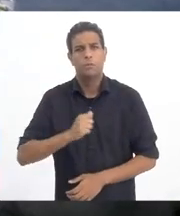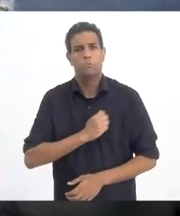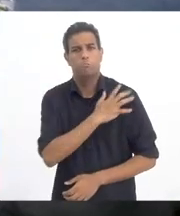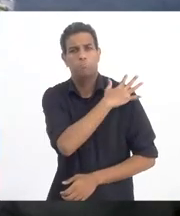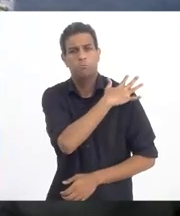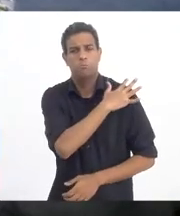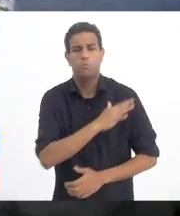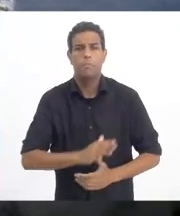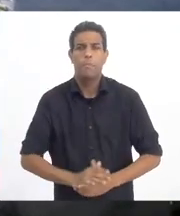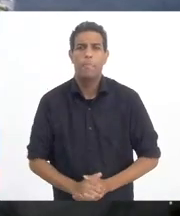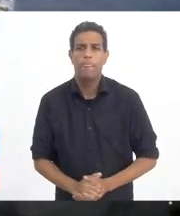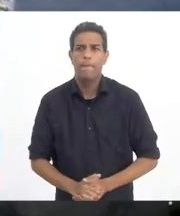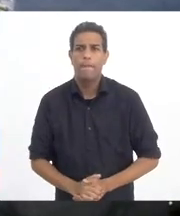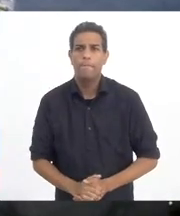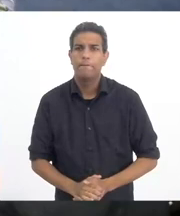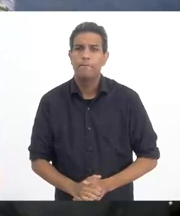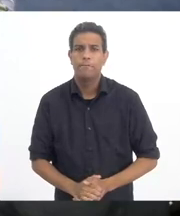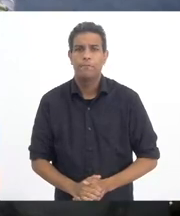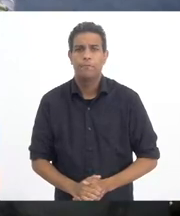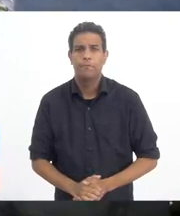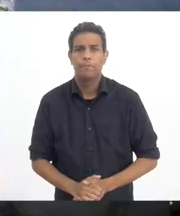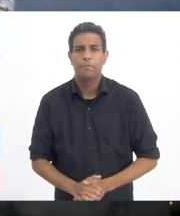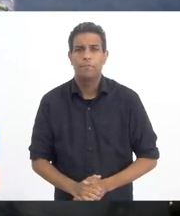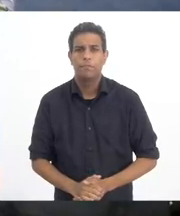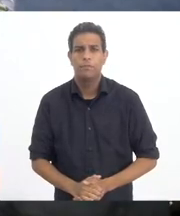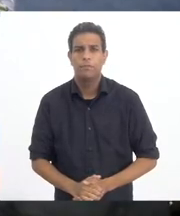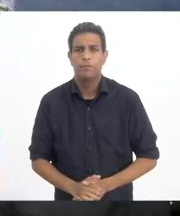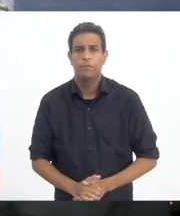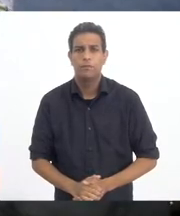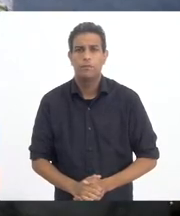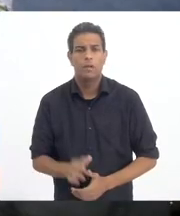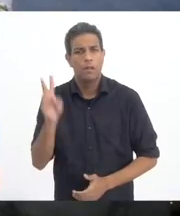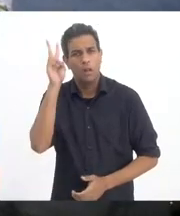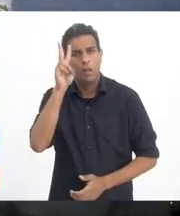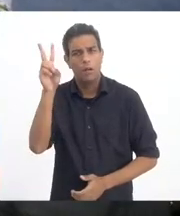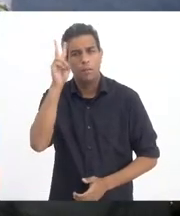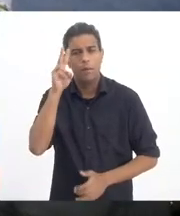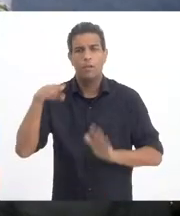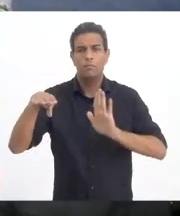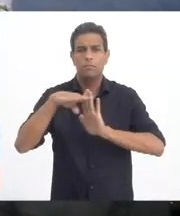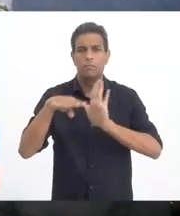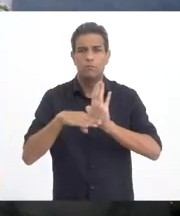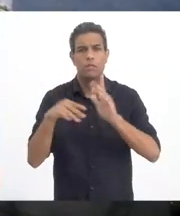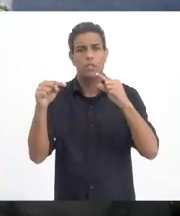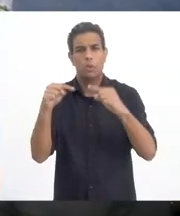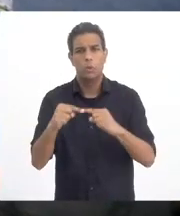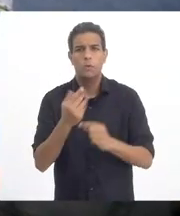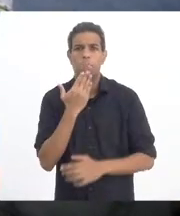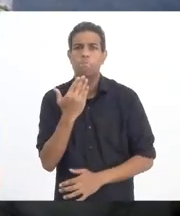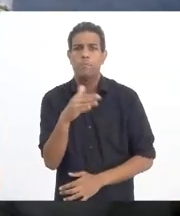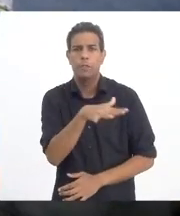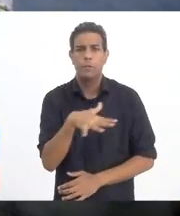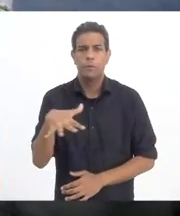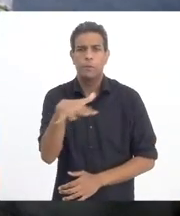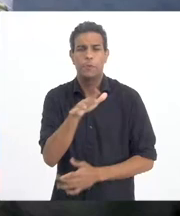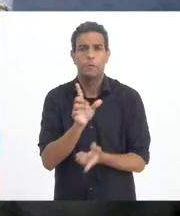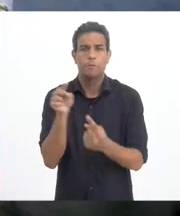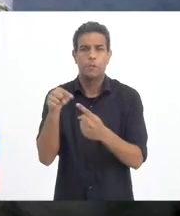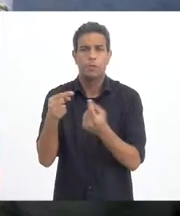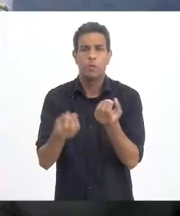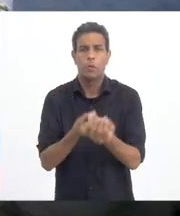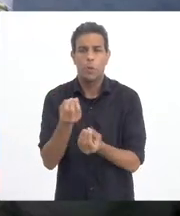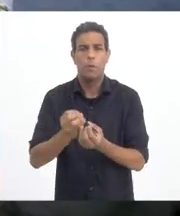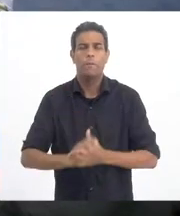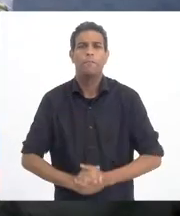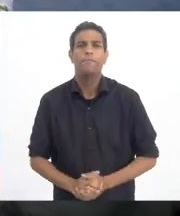aí. Está aí. Lembrando que, se tiverem, eu até pediria, objetivamente, doutor